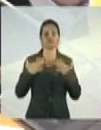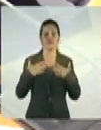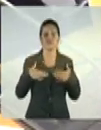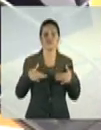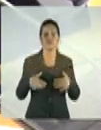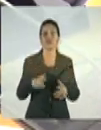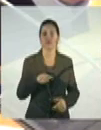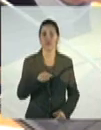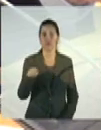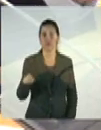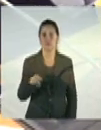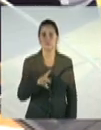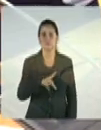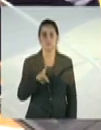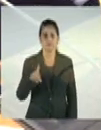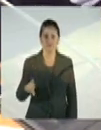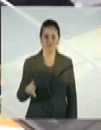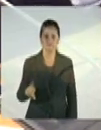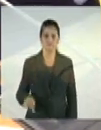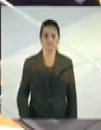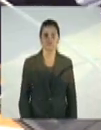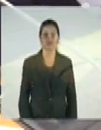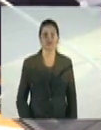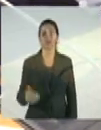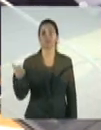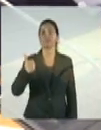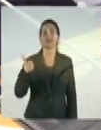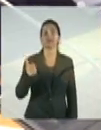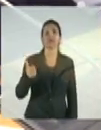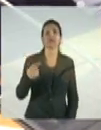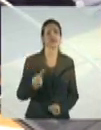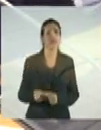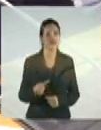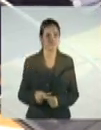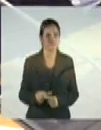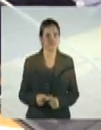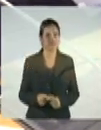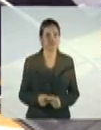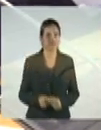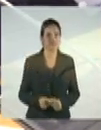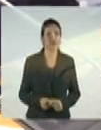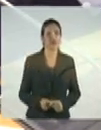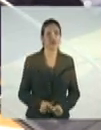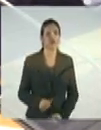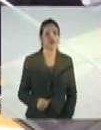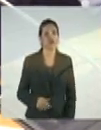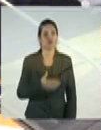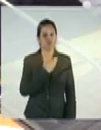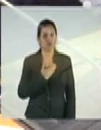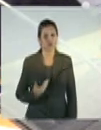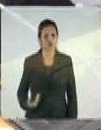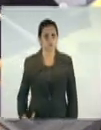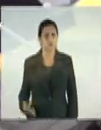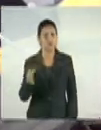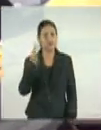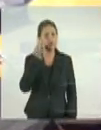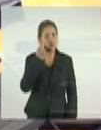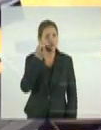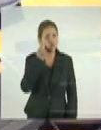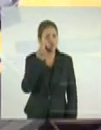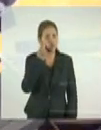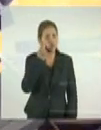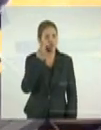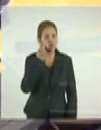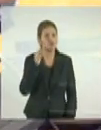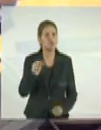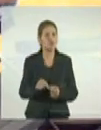por quê Uma das primeiras medidas que o governador Flávio Dino eh tomou